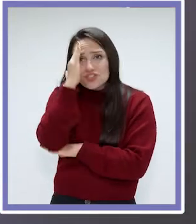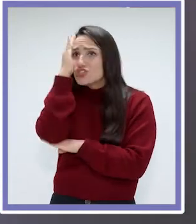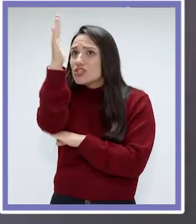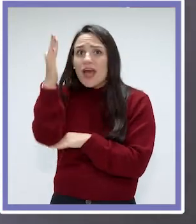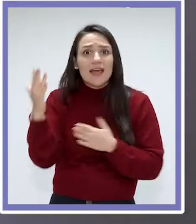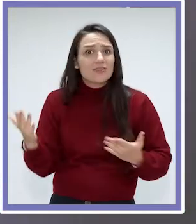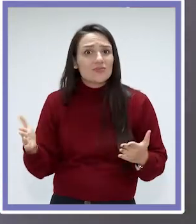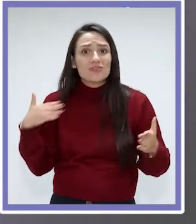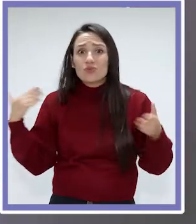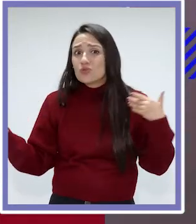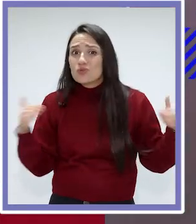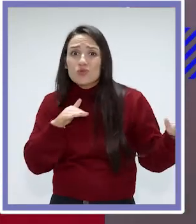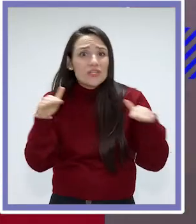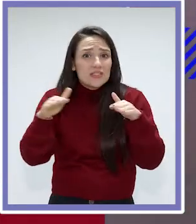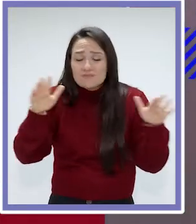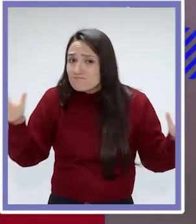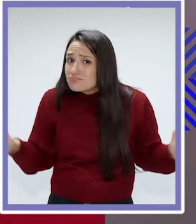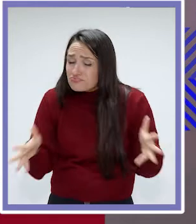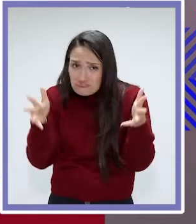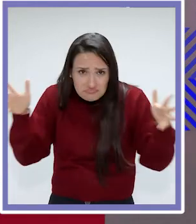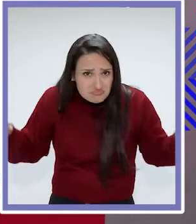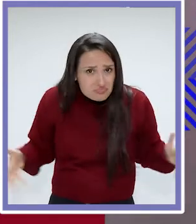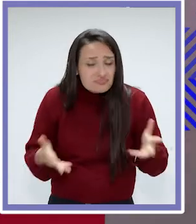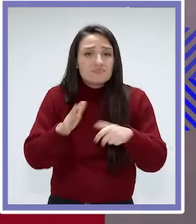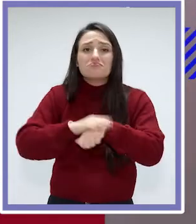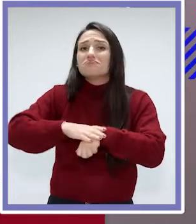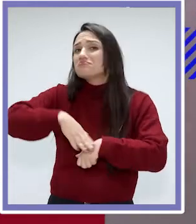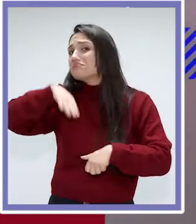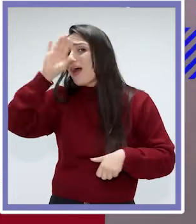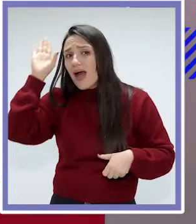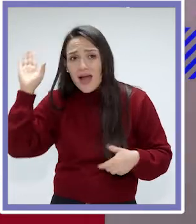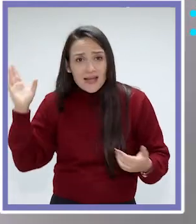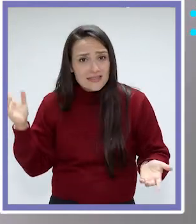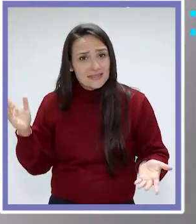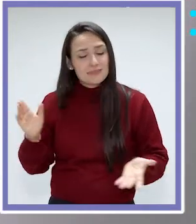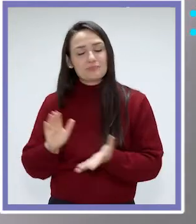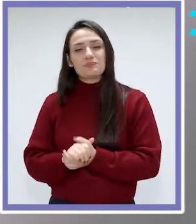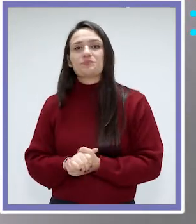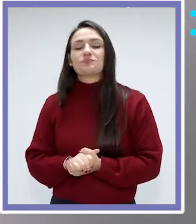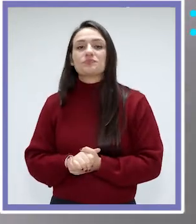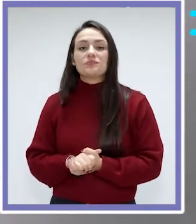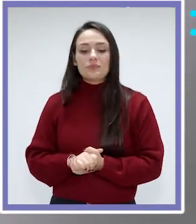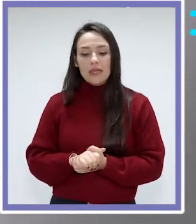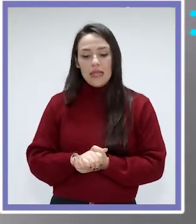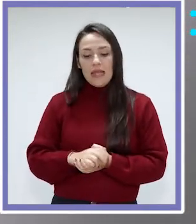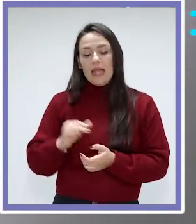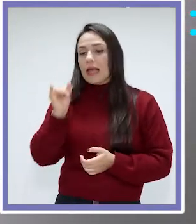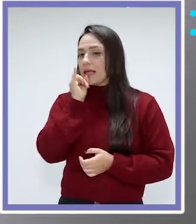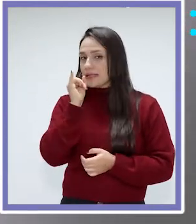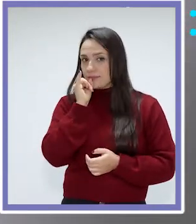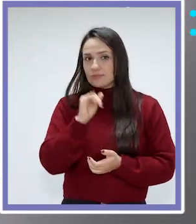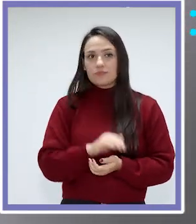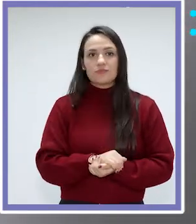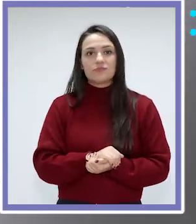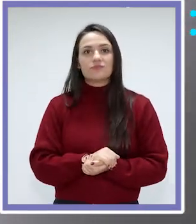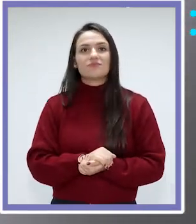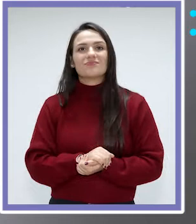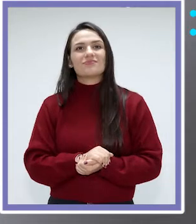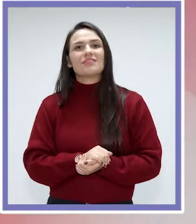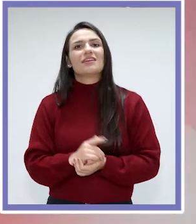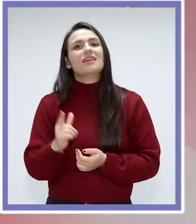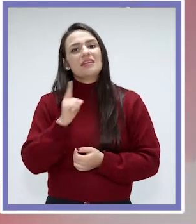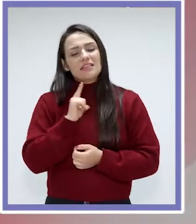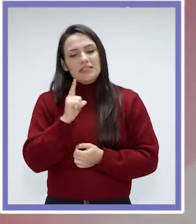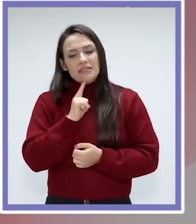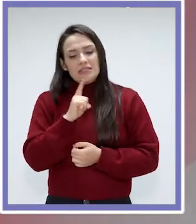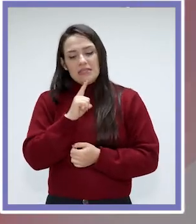dizer também que as pessoas nem têm um imaginário sobre isso. Nós tivemos a oportunidade de fazer a expedição da Rila,